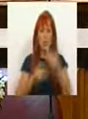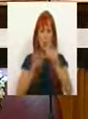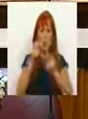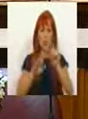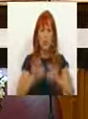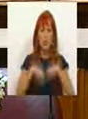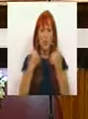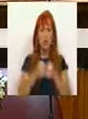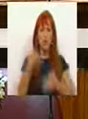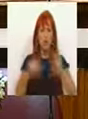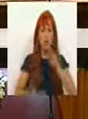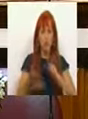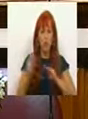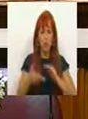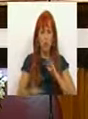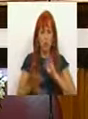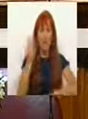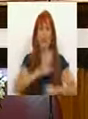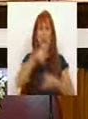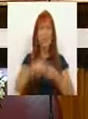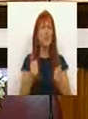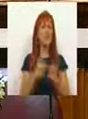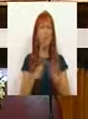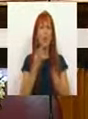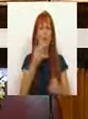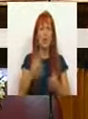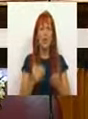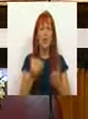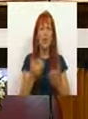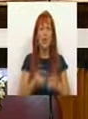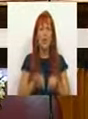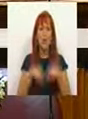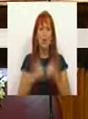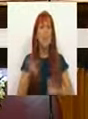construção de uma sociedade mais justa e mais inclusiva para todos. Uma